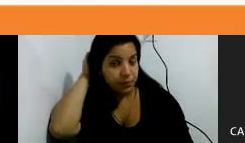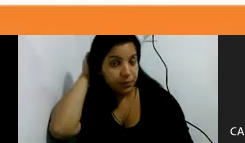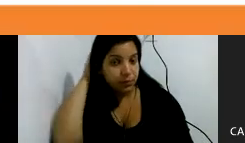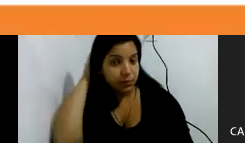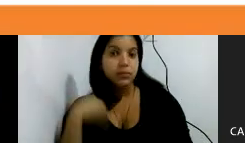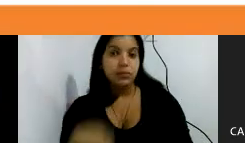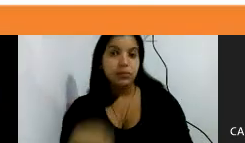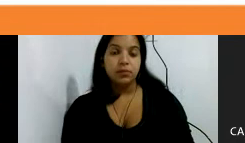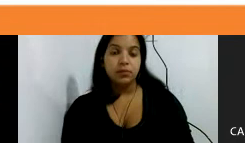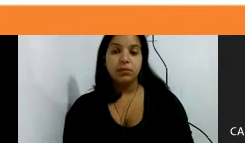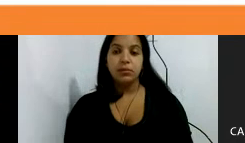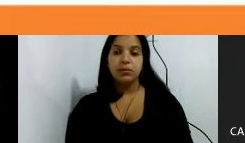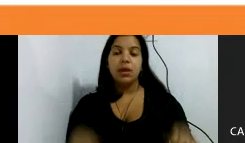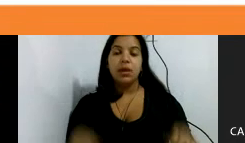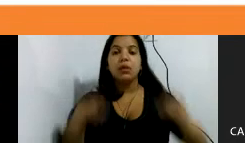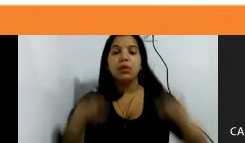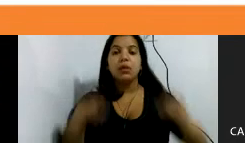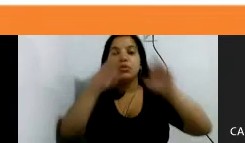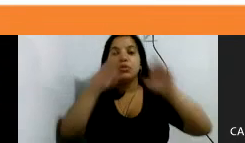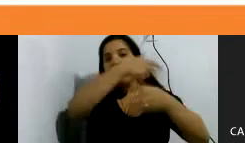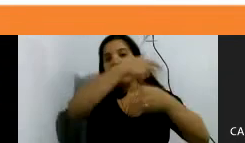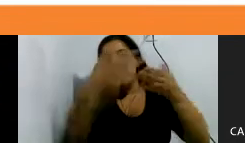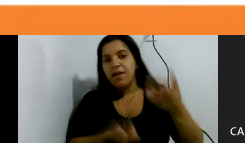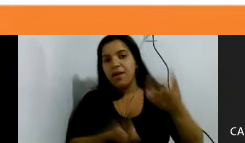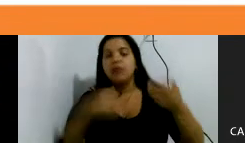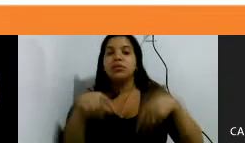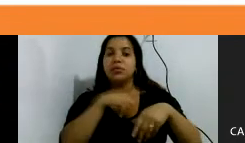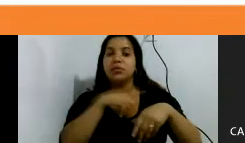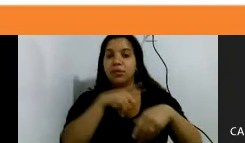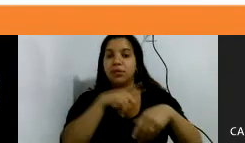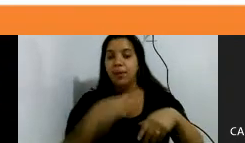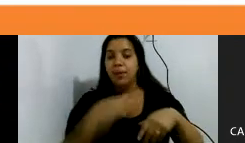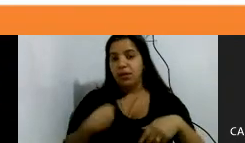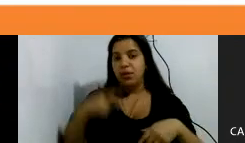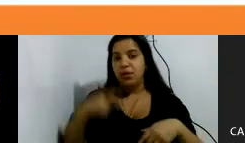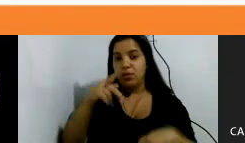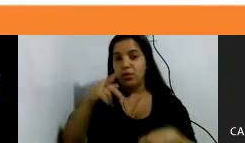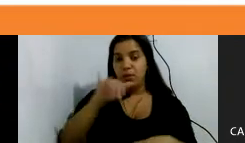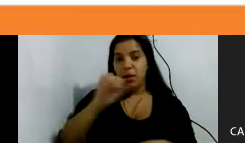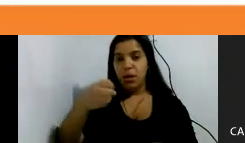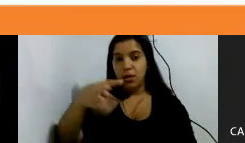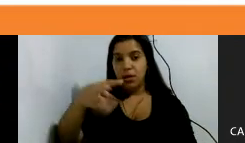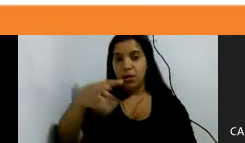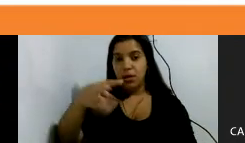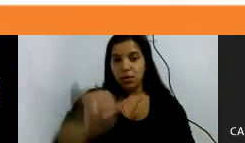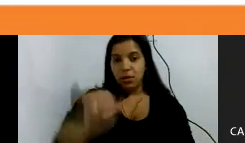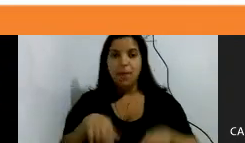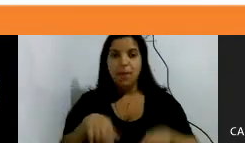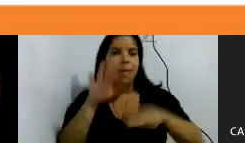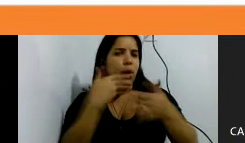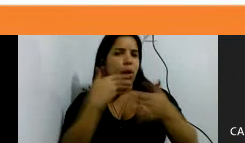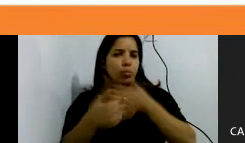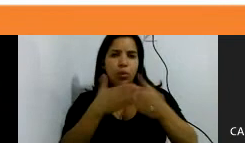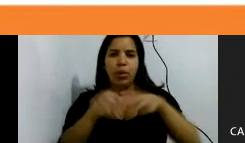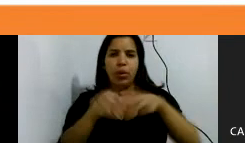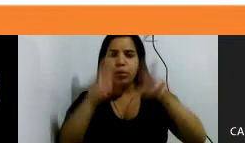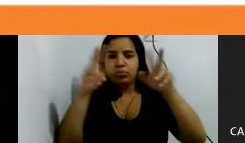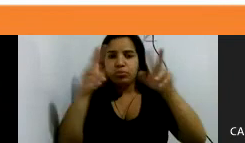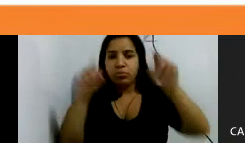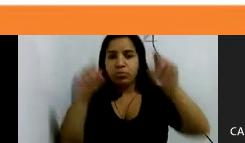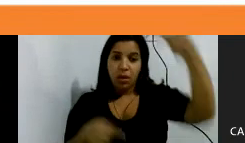Então, são vários os fatores que a gente tem no plasma. Então, a reposição ela serve para qualquer patologia que